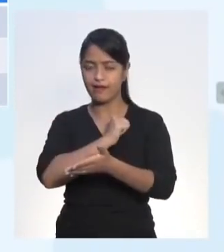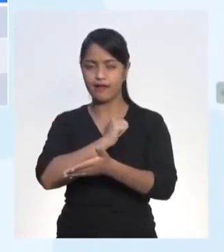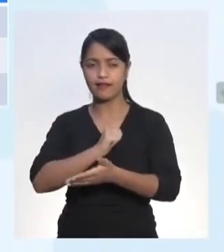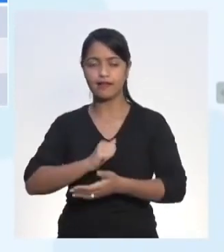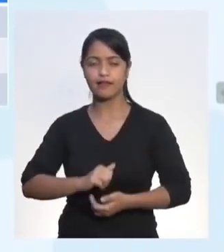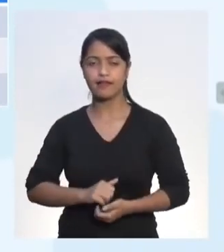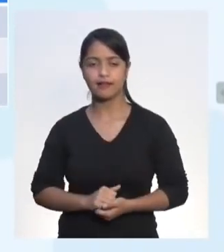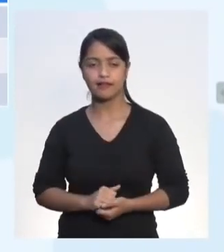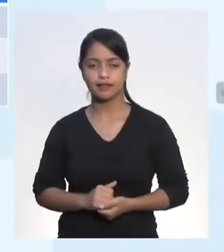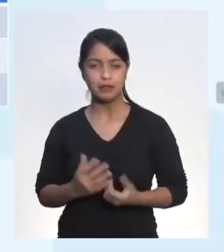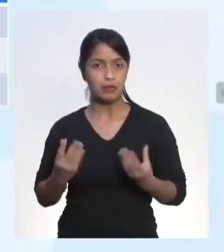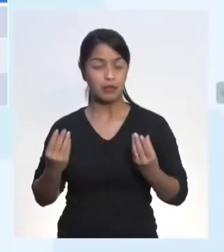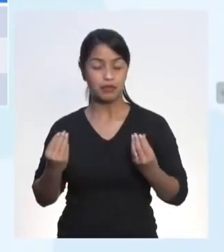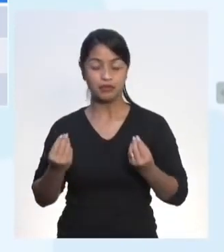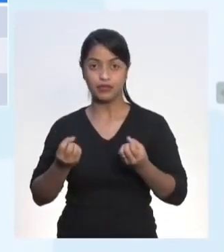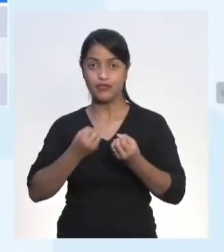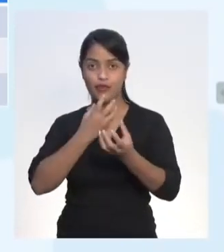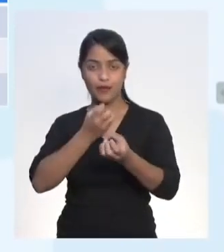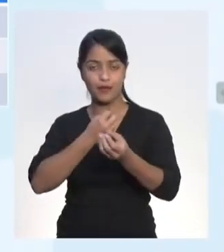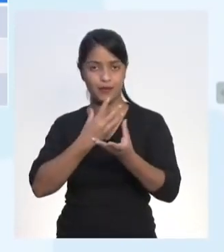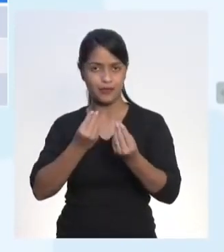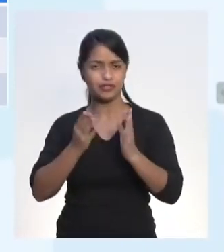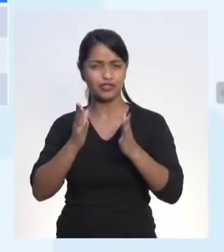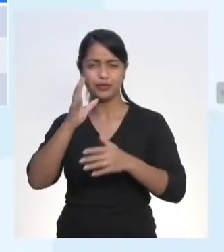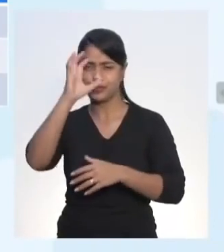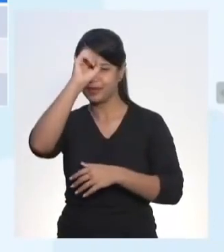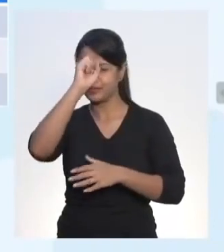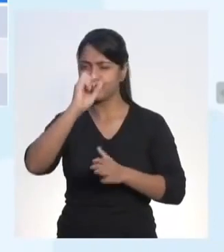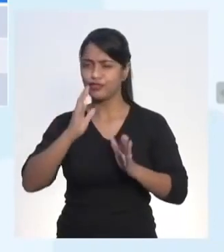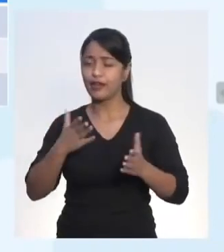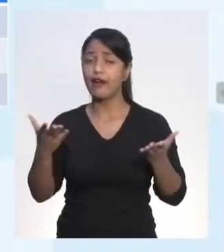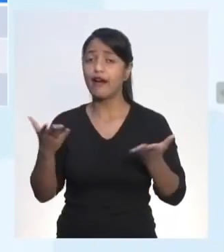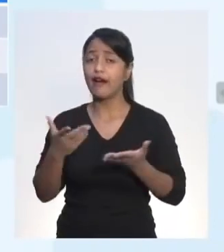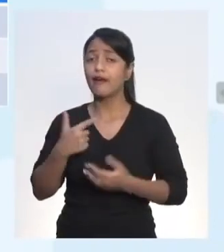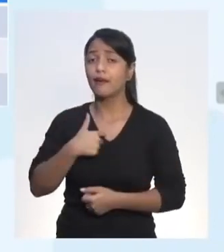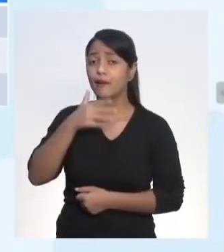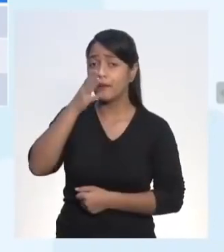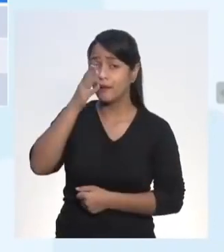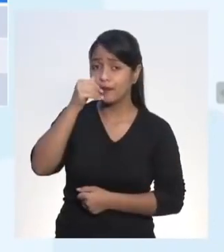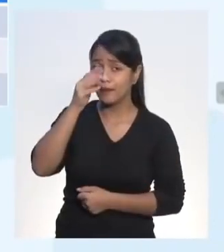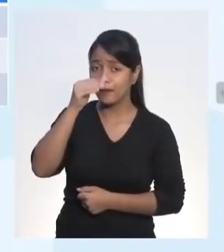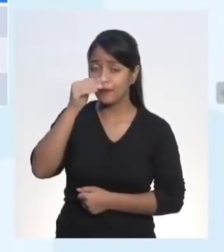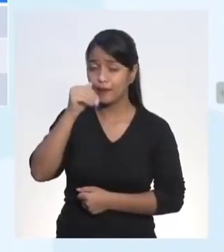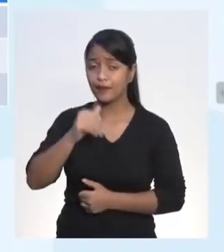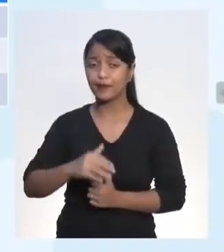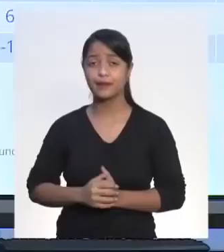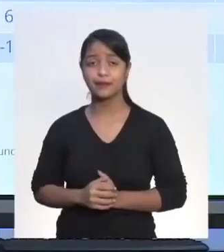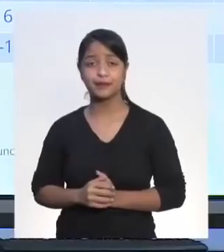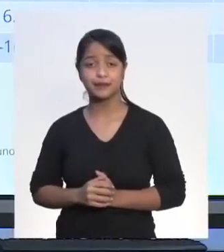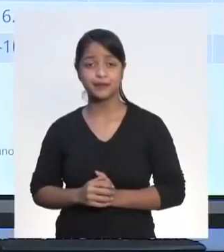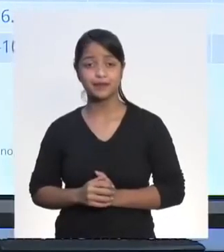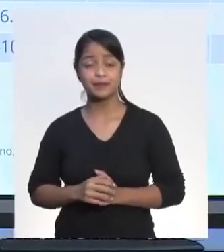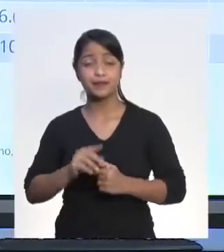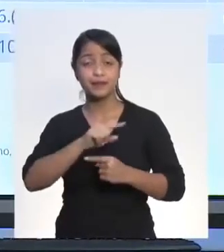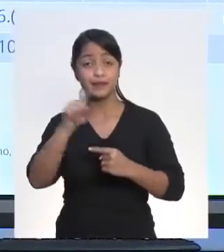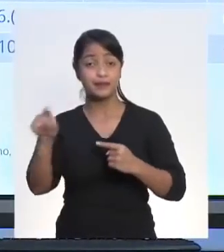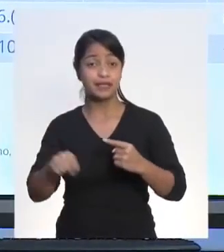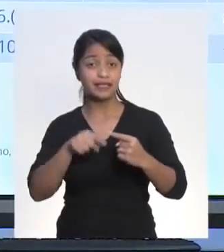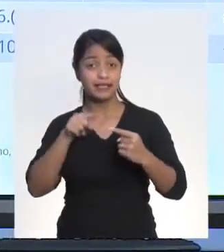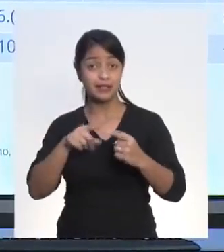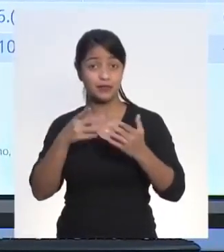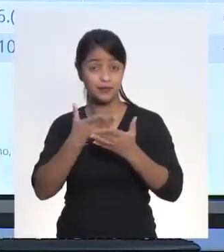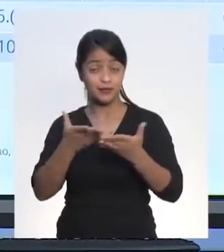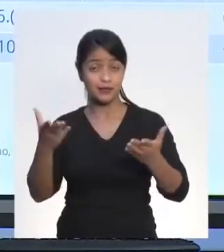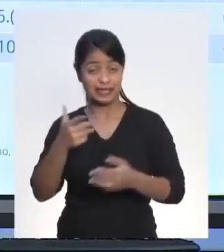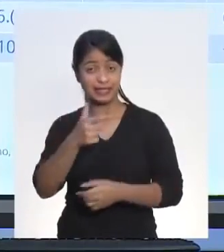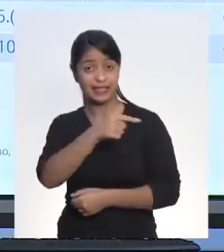Foi muita coisa, nós já vimos isso. Agora que eu quero ver aí, ó. Missão 7º ano.